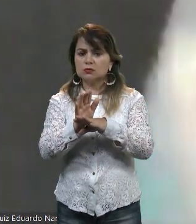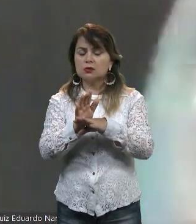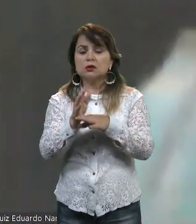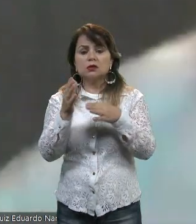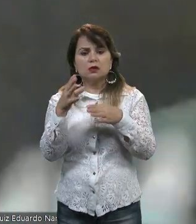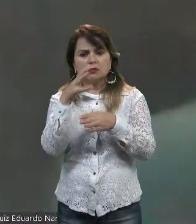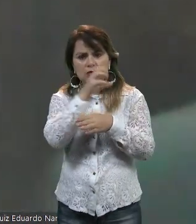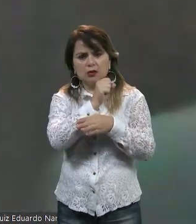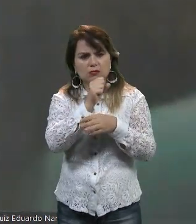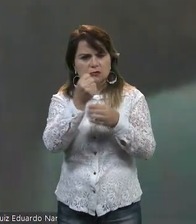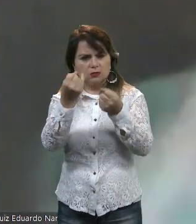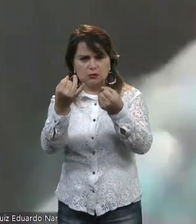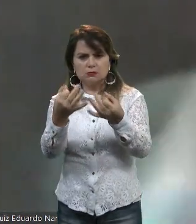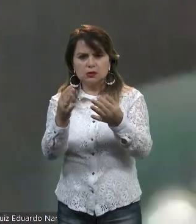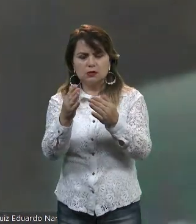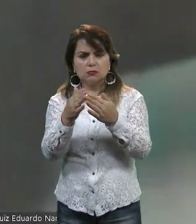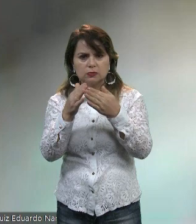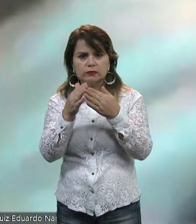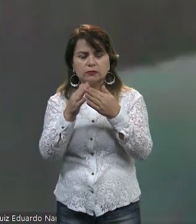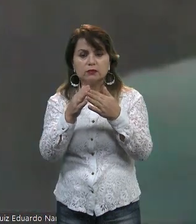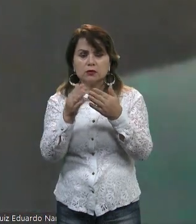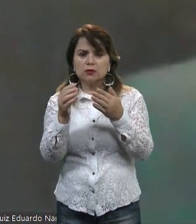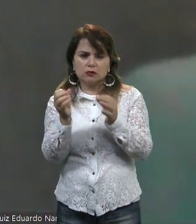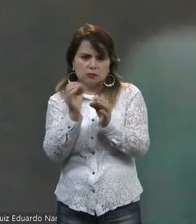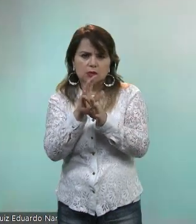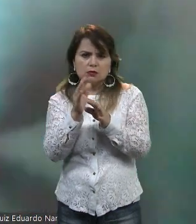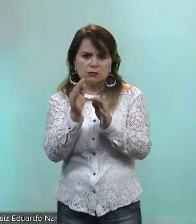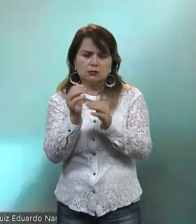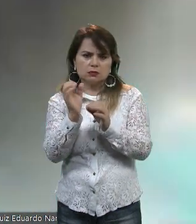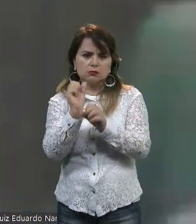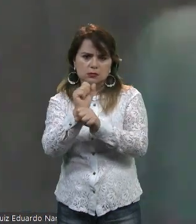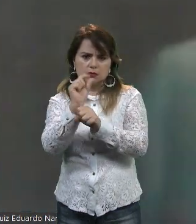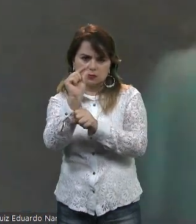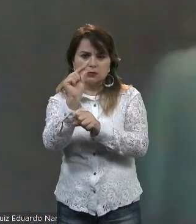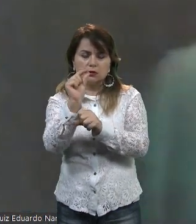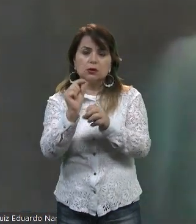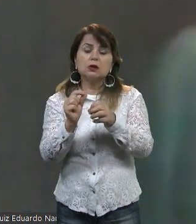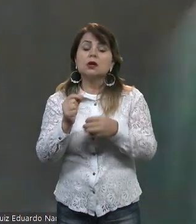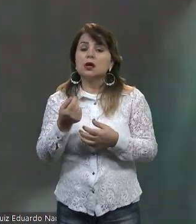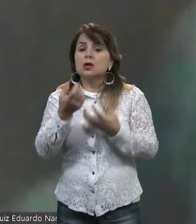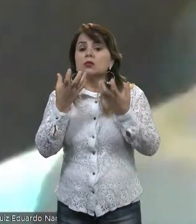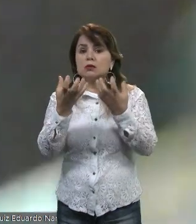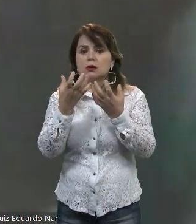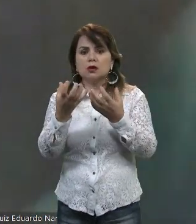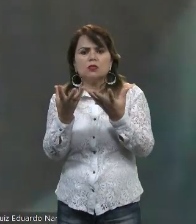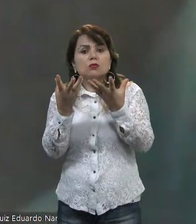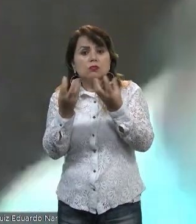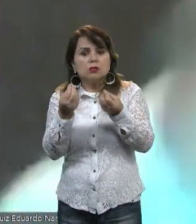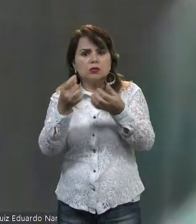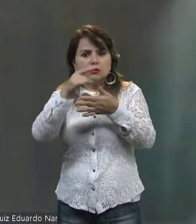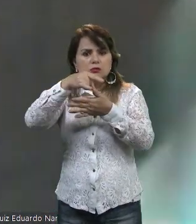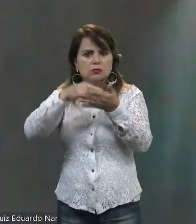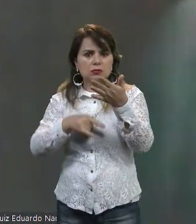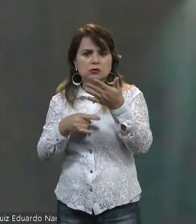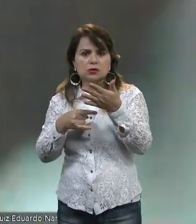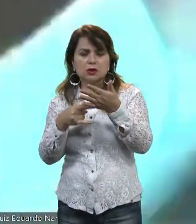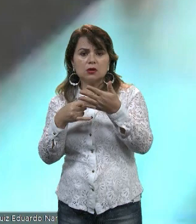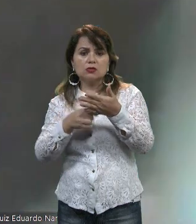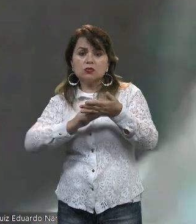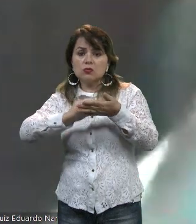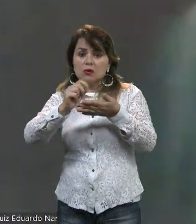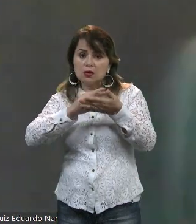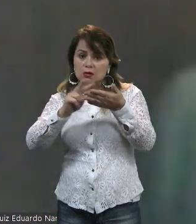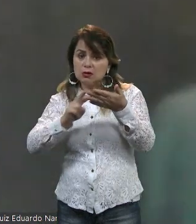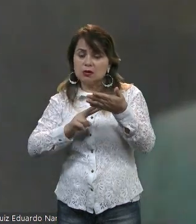Para cenário, rapidamente, encerro. Para concluir, eu desejo muito que esse projeto seja apreciado e antecipo meu voto